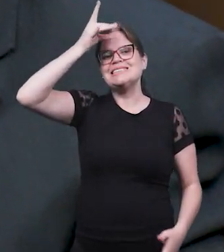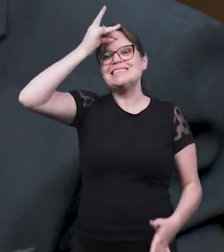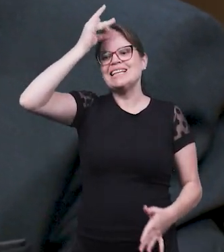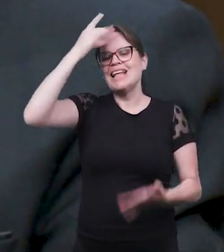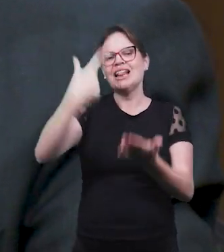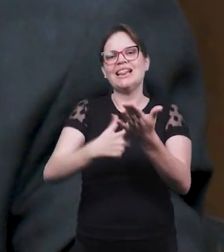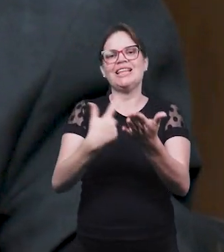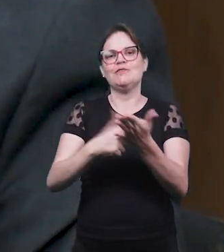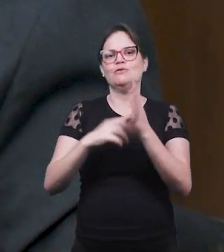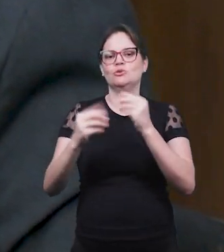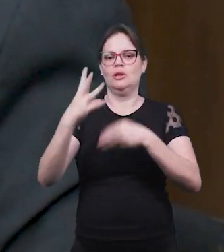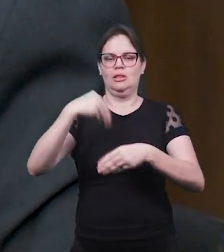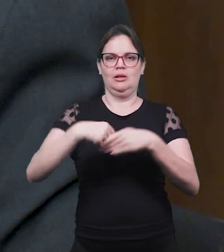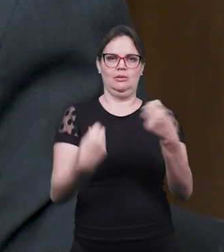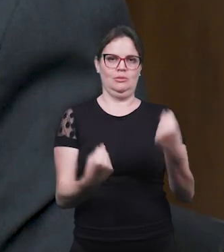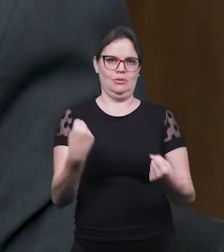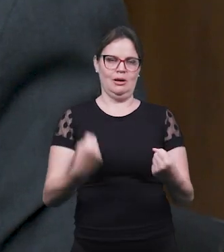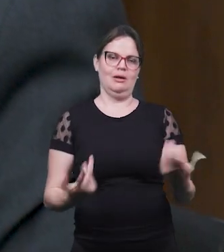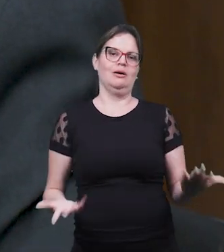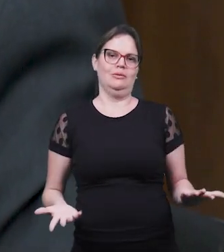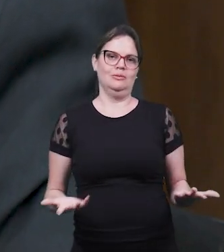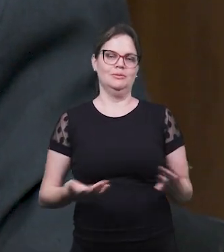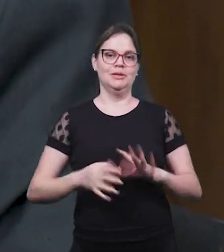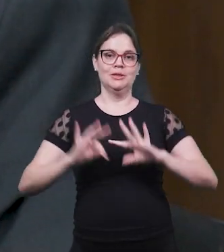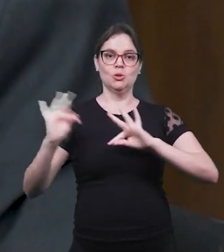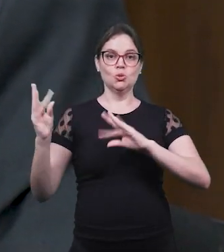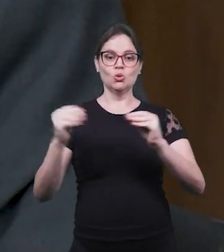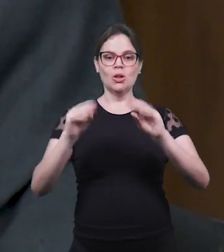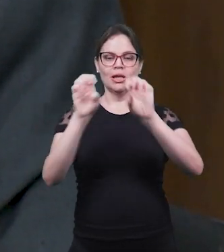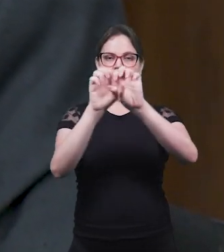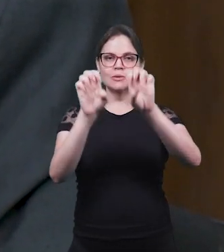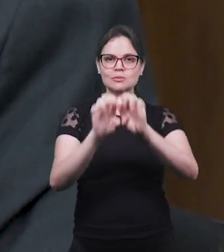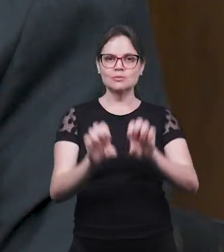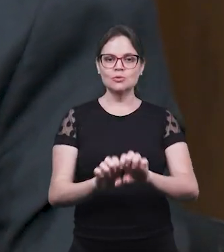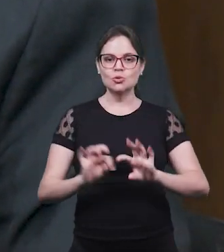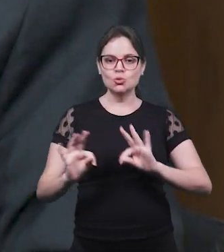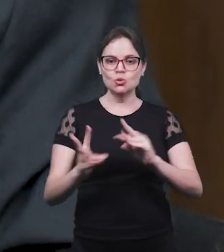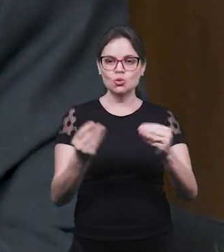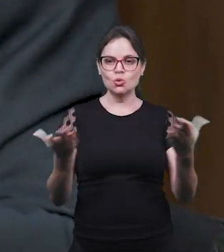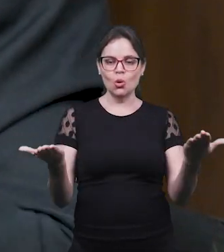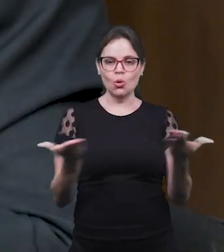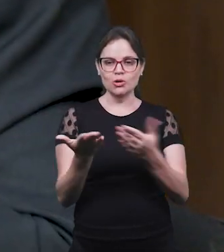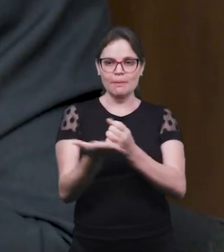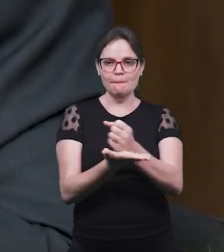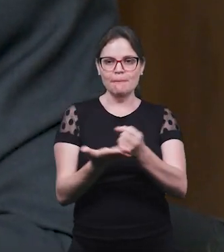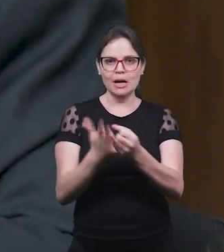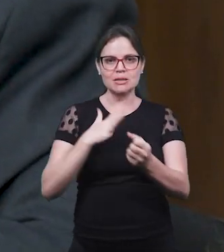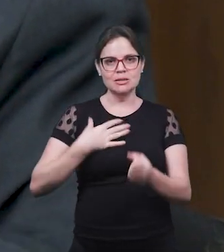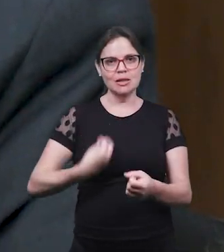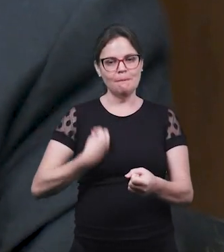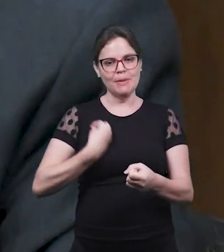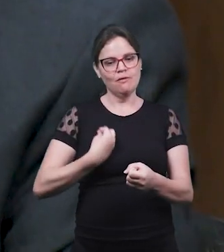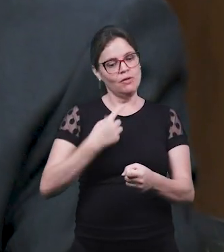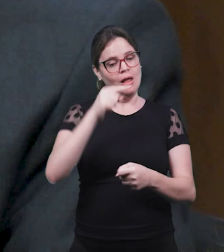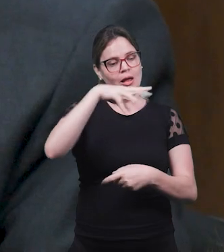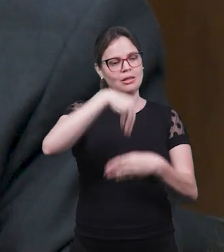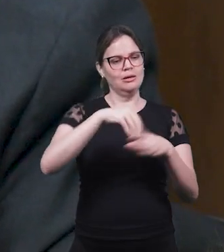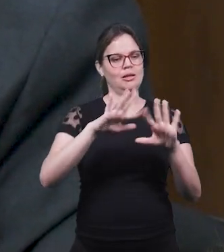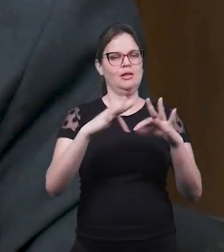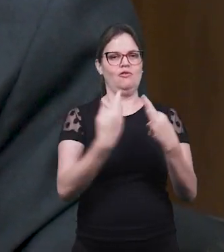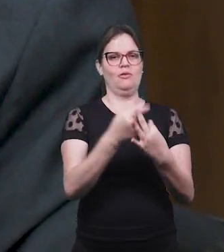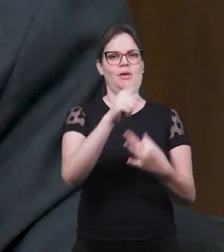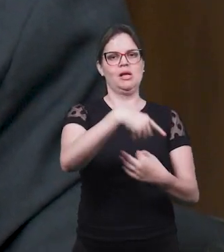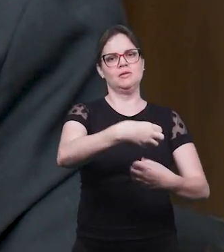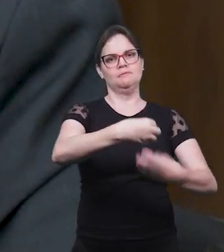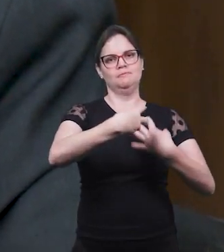decorava dentro do carro. Então, toda a estrutura que eu pude trazer para o resto da minha vida veio dessa origem,